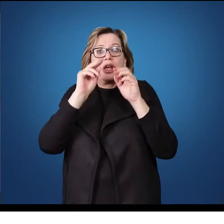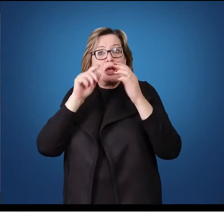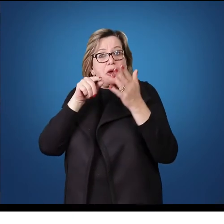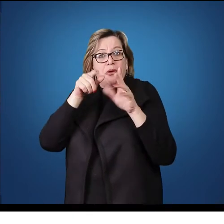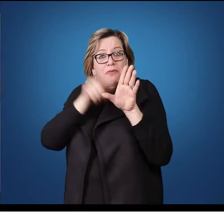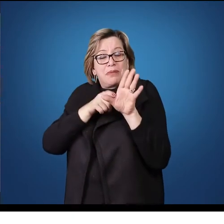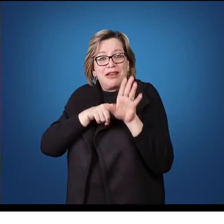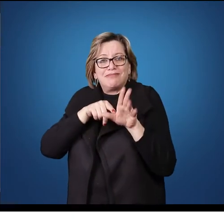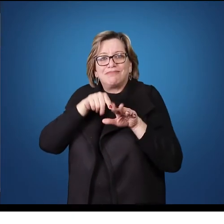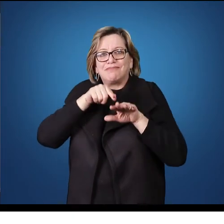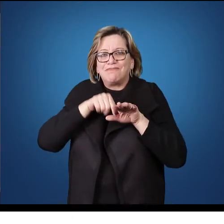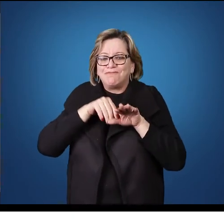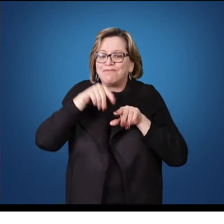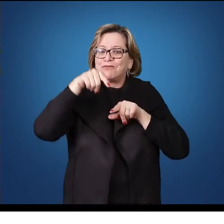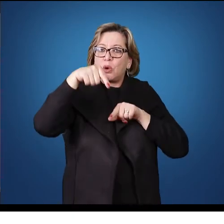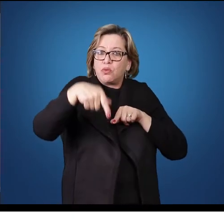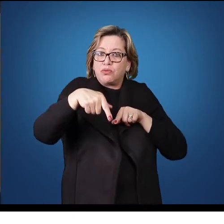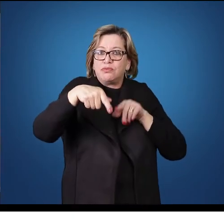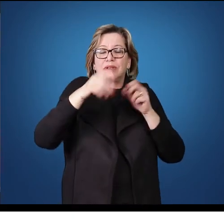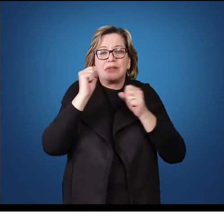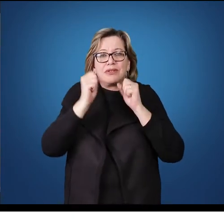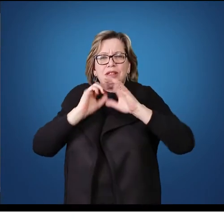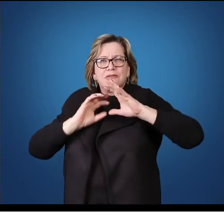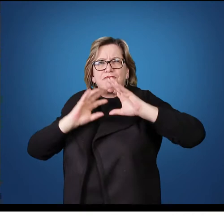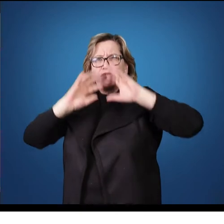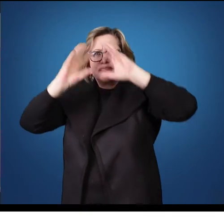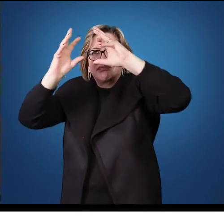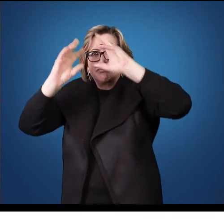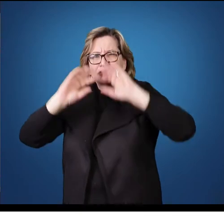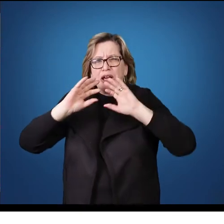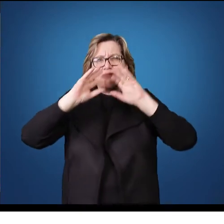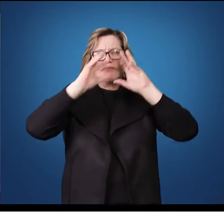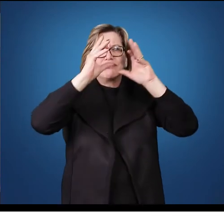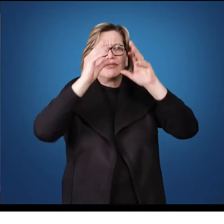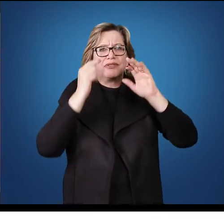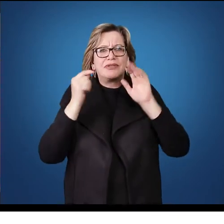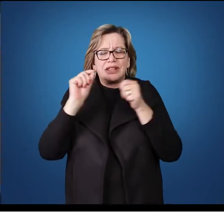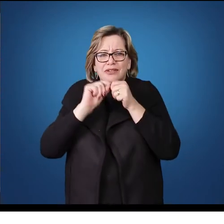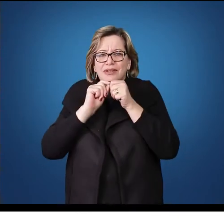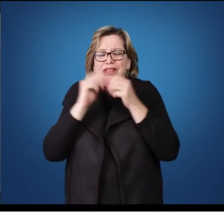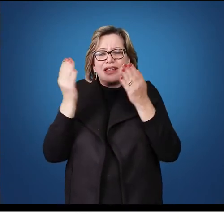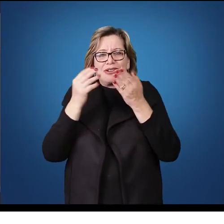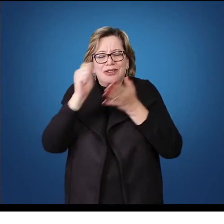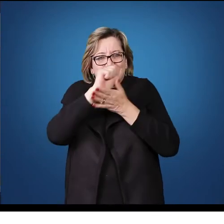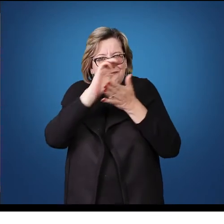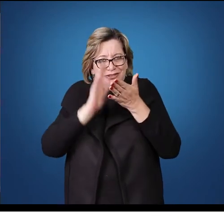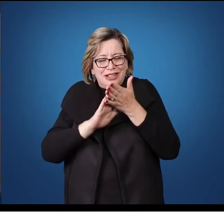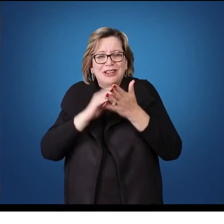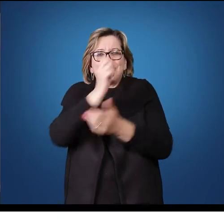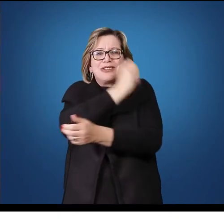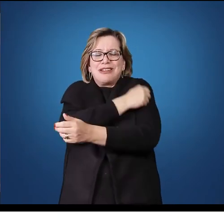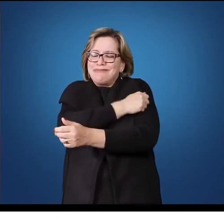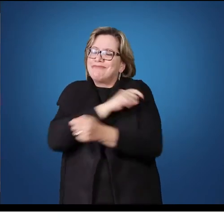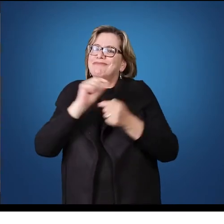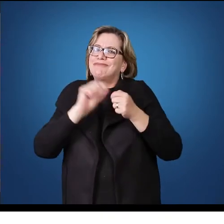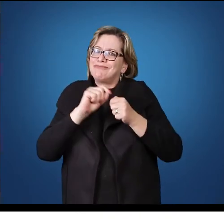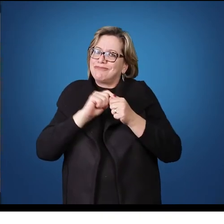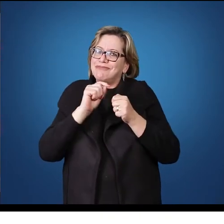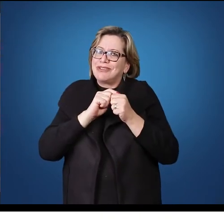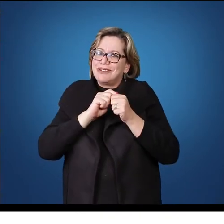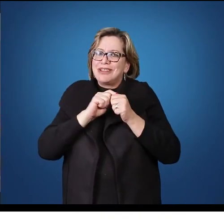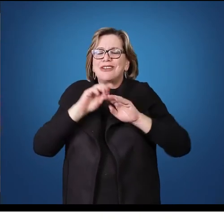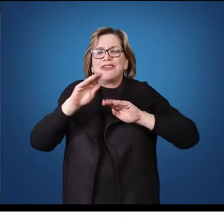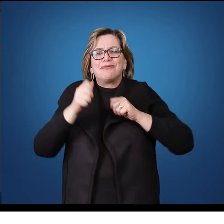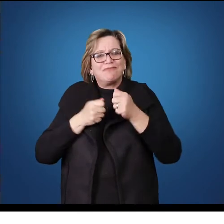frente mantendo o equilíbrio para que você dê direcionamento para a bola nesse final. Então, vou fazer aqui uma atividade com os alunos para eles fazerem um toque de controle para a